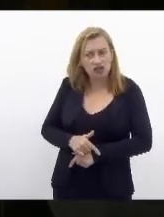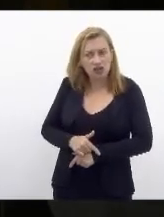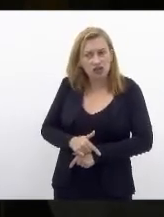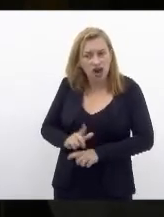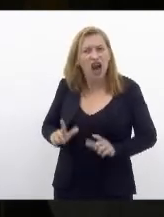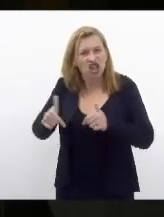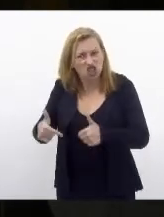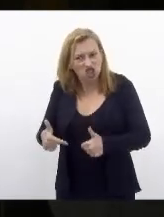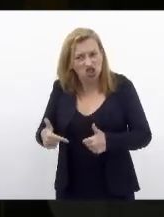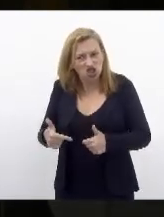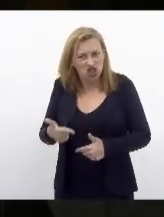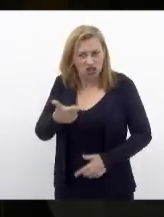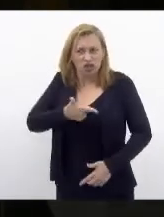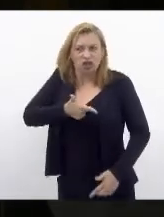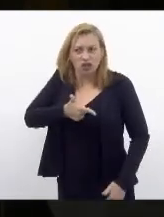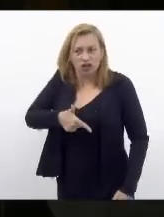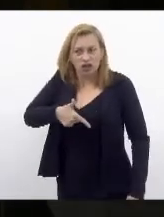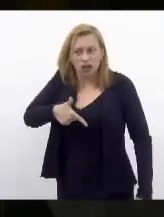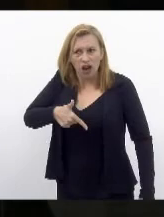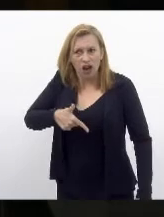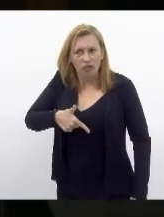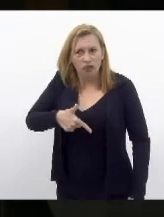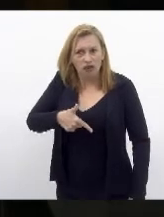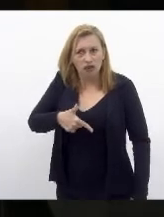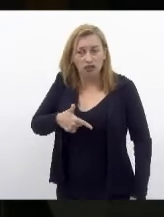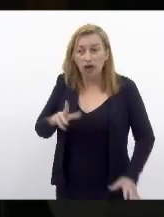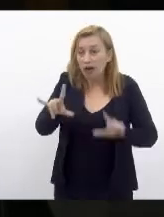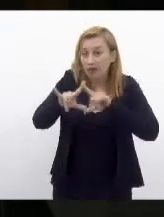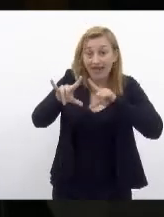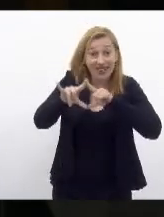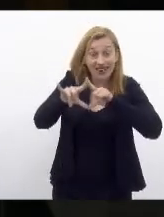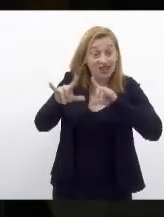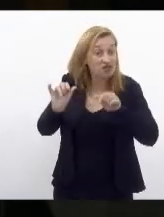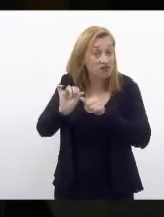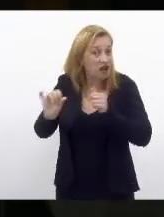Ações como essa, intimidatórias, são ações que, por exemplo, as milícias fazem.